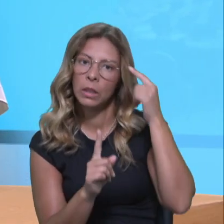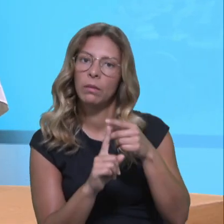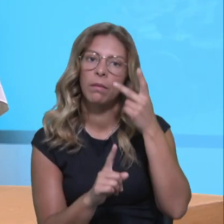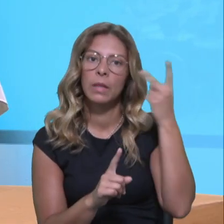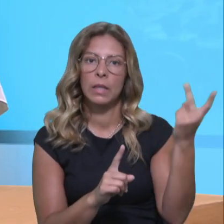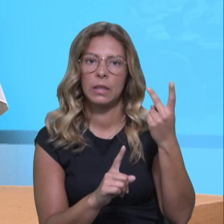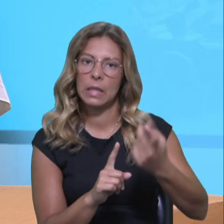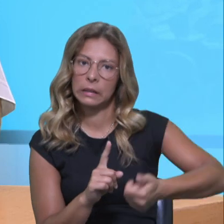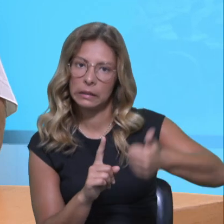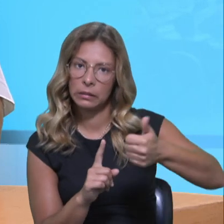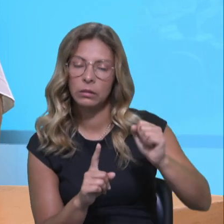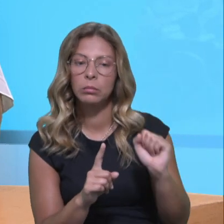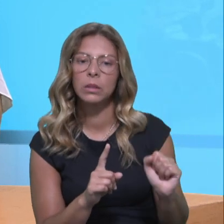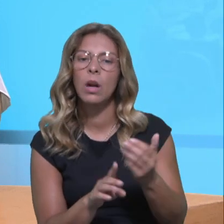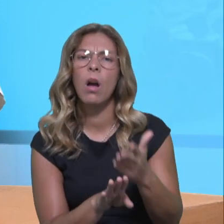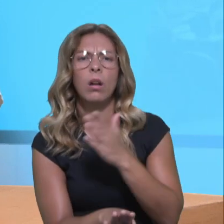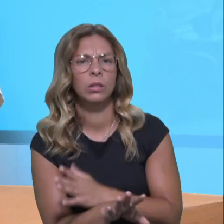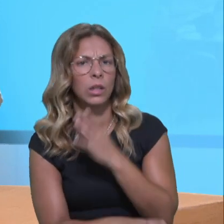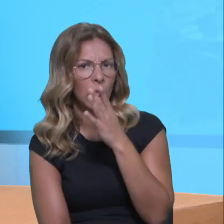em determinado momento uma coisa